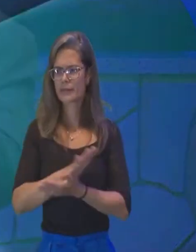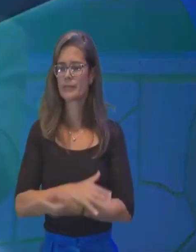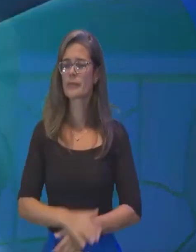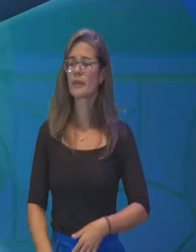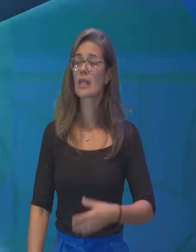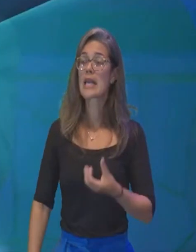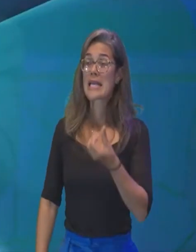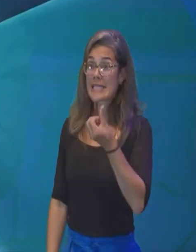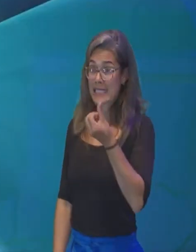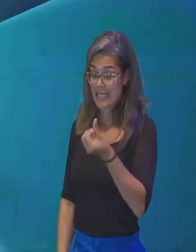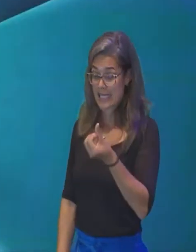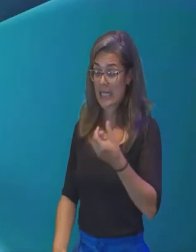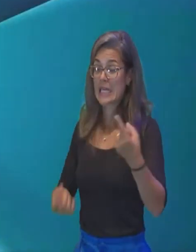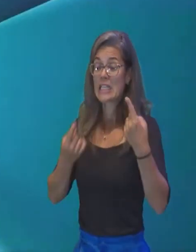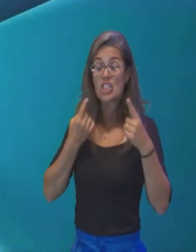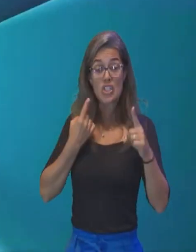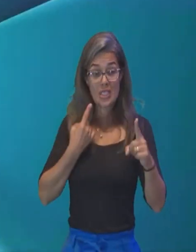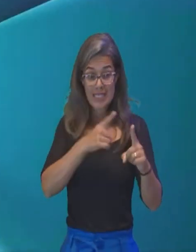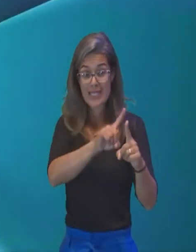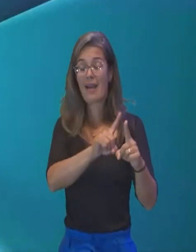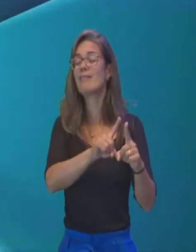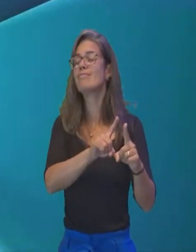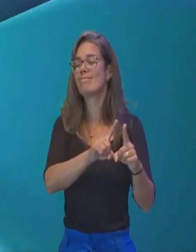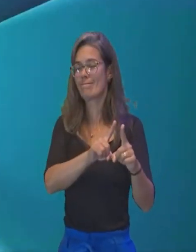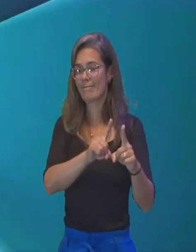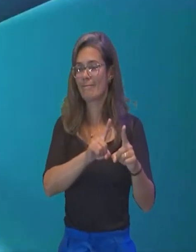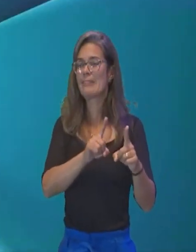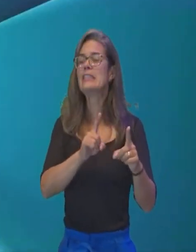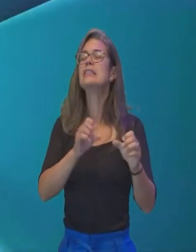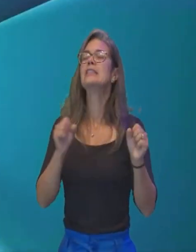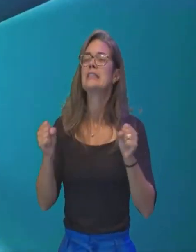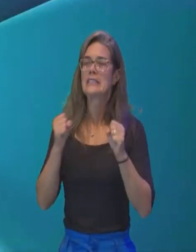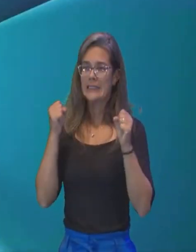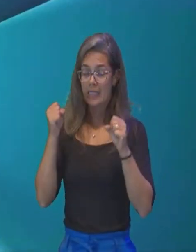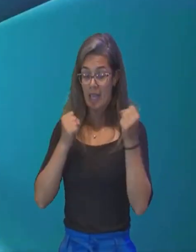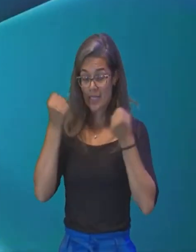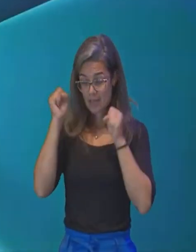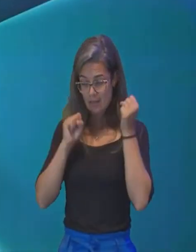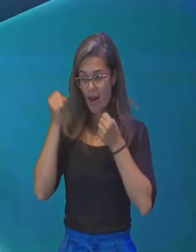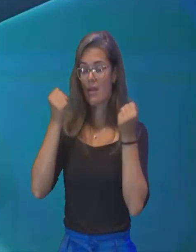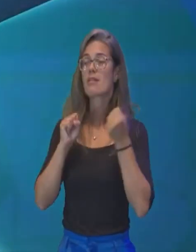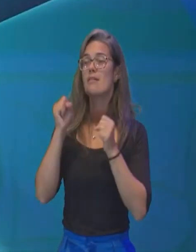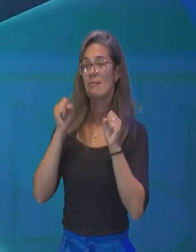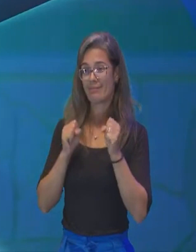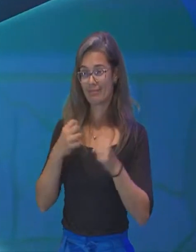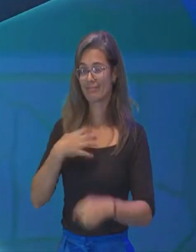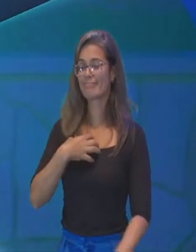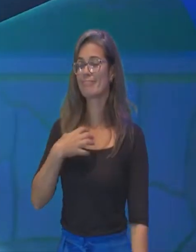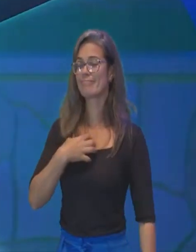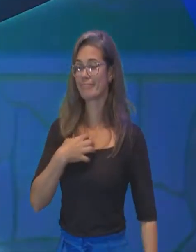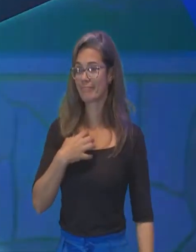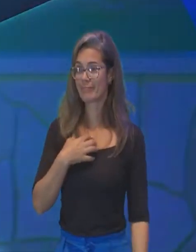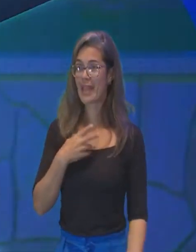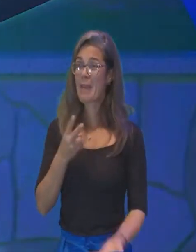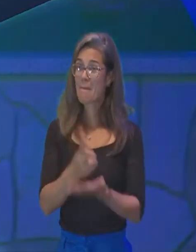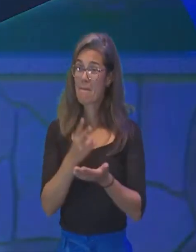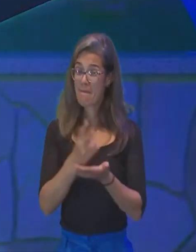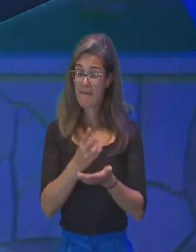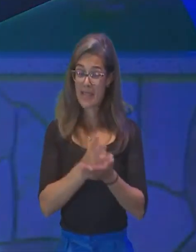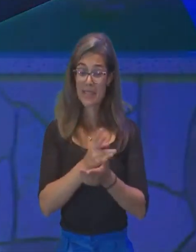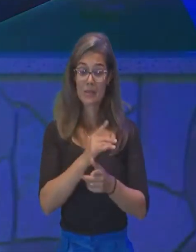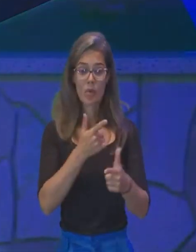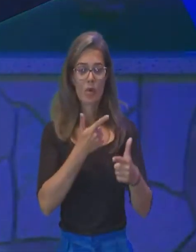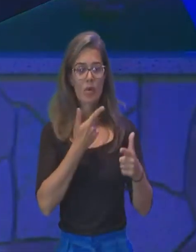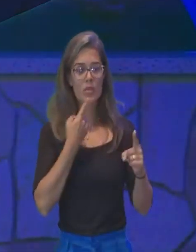muito estressante. Mesmo quando vencidos, mesmo quando se vence o desafio, isso provoca estresse,